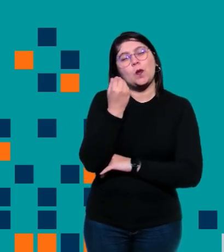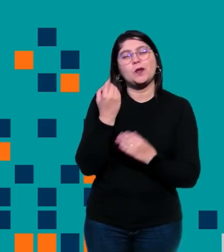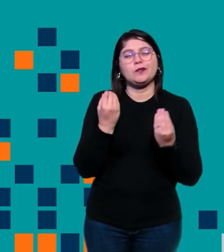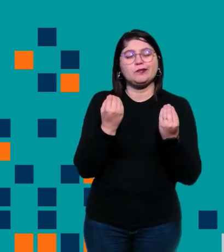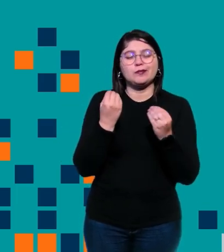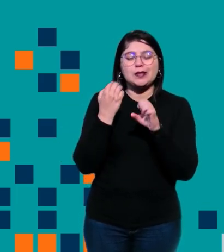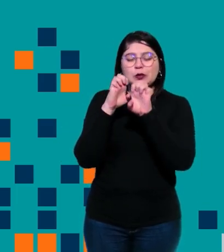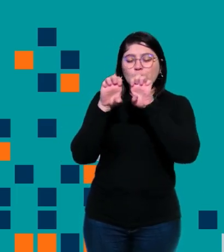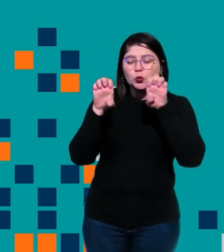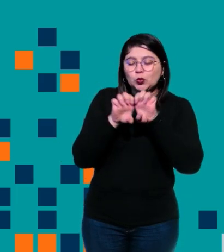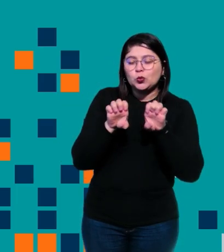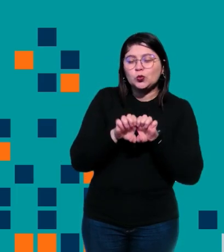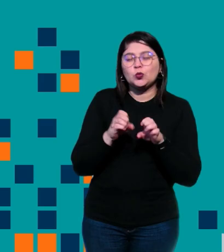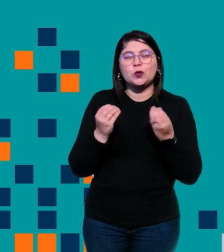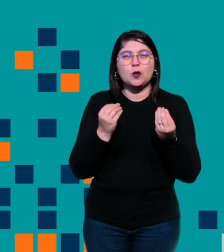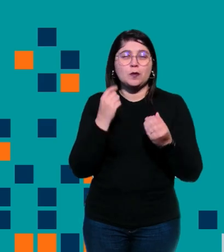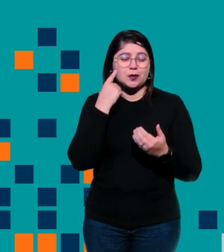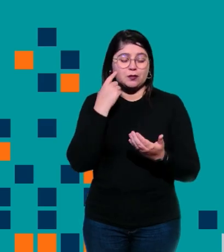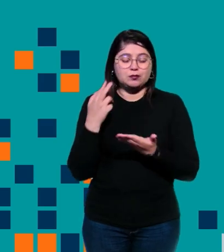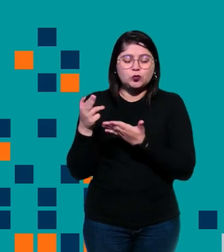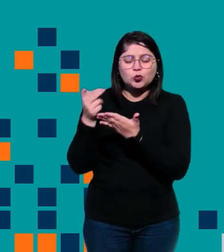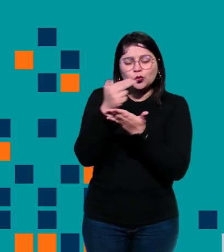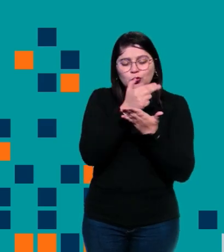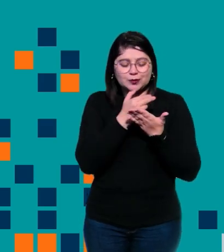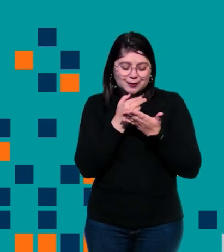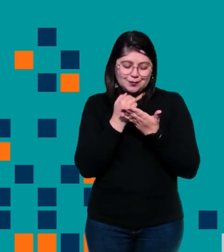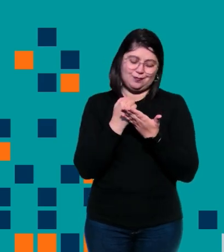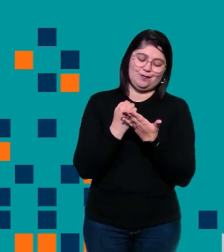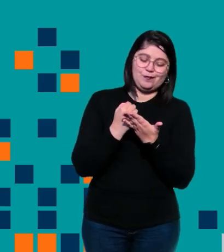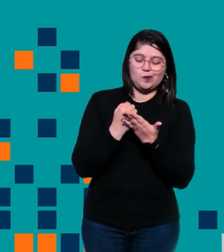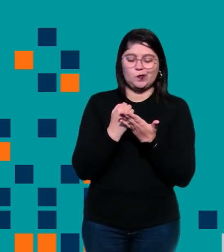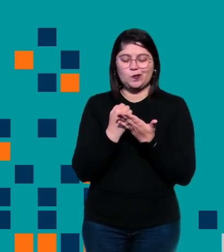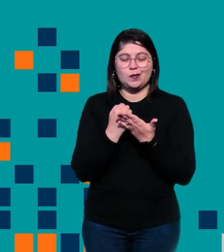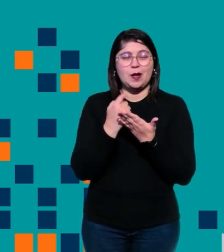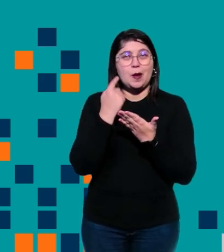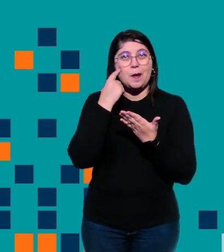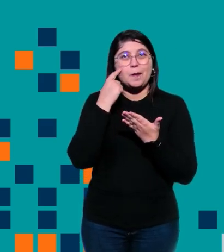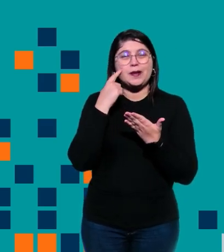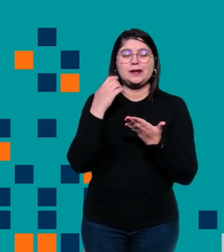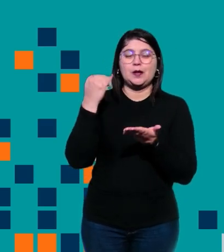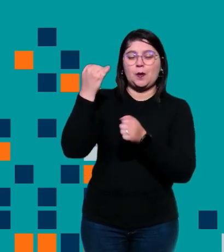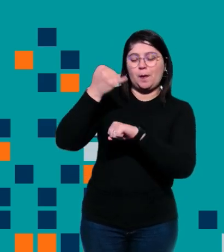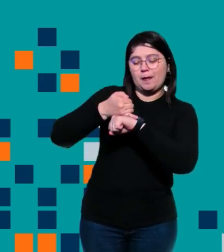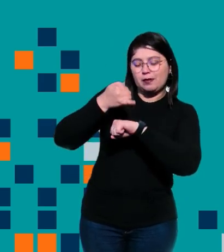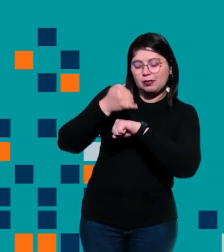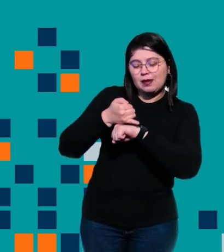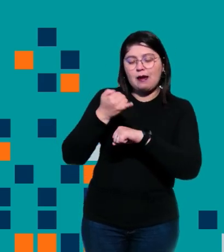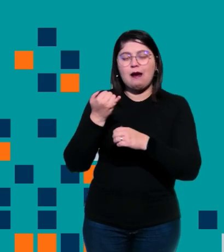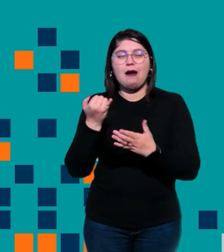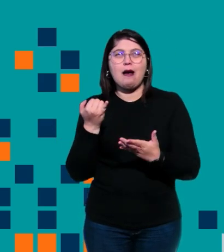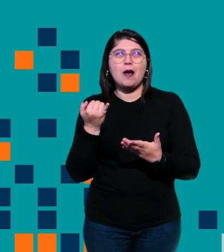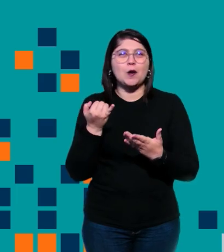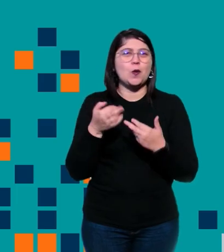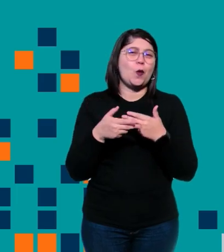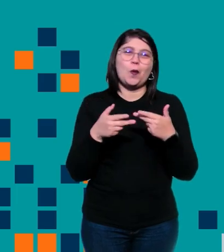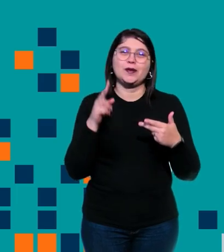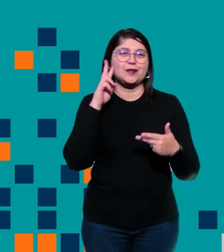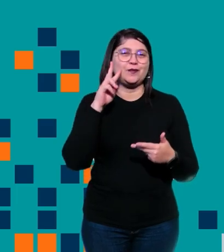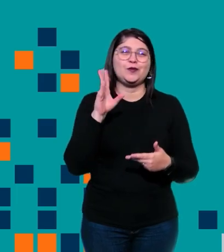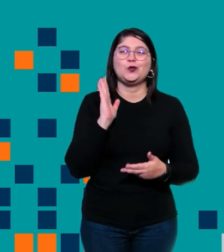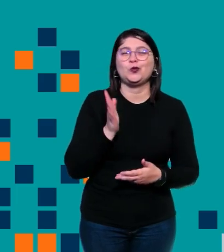né? Então, os desenhos eram sempre uma estrutura espacial metálica, uma coisa que a gente já viu muito,